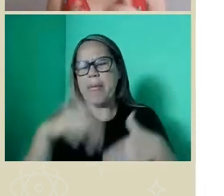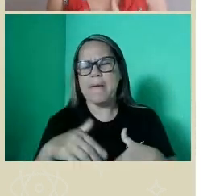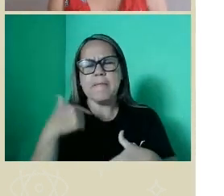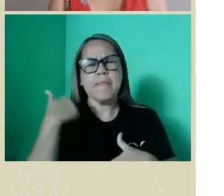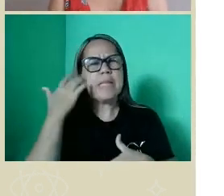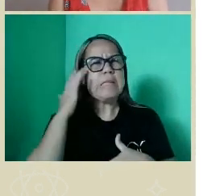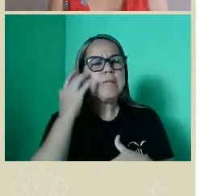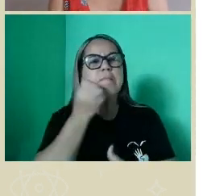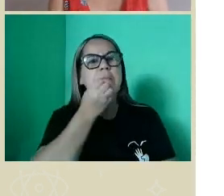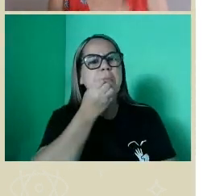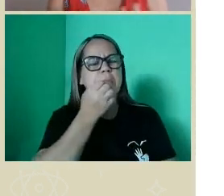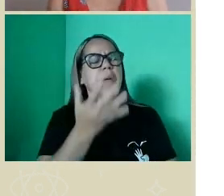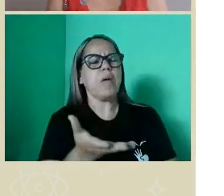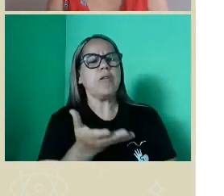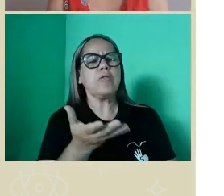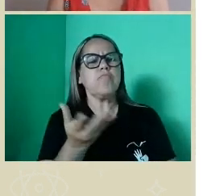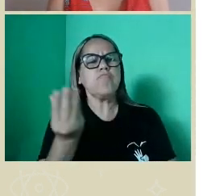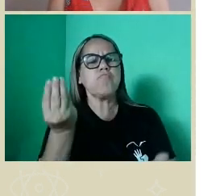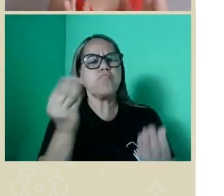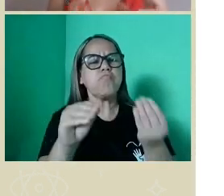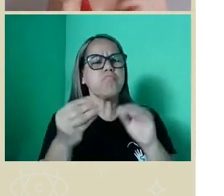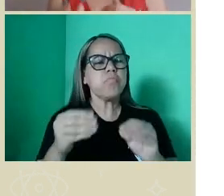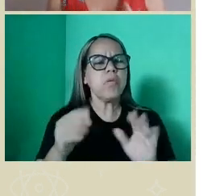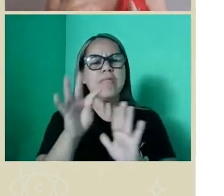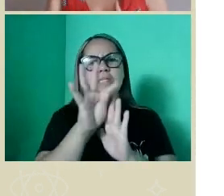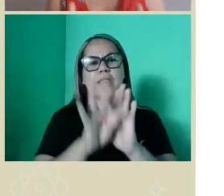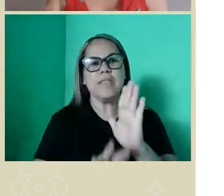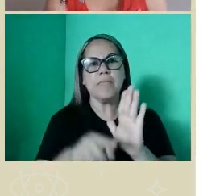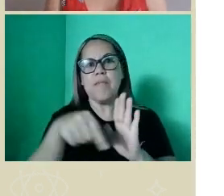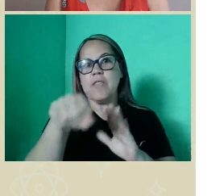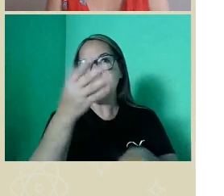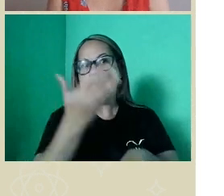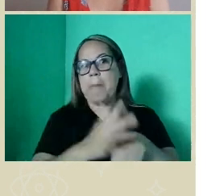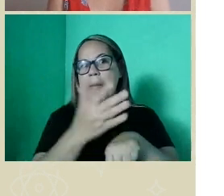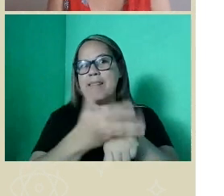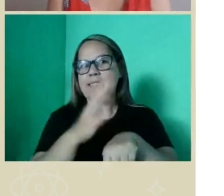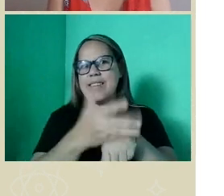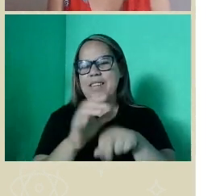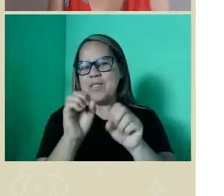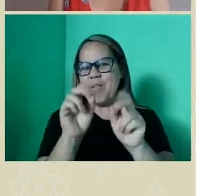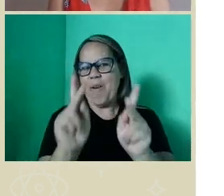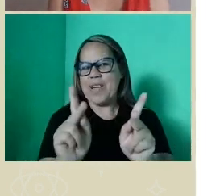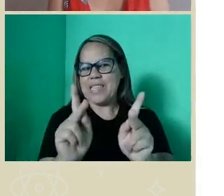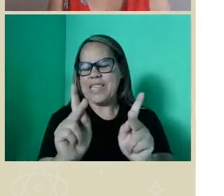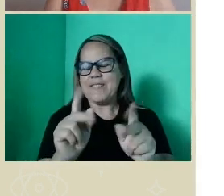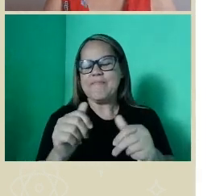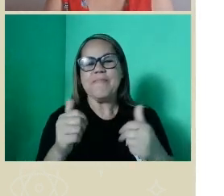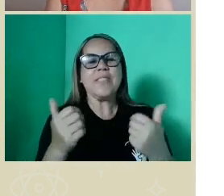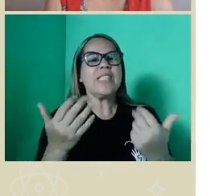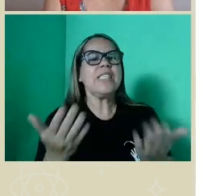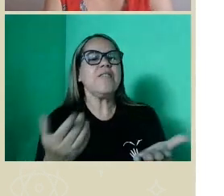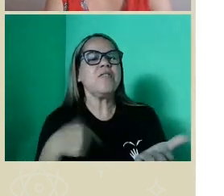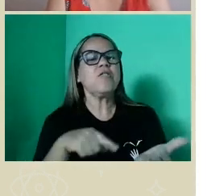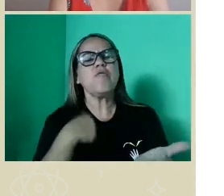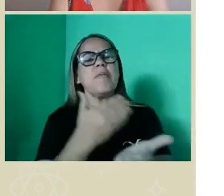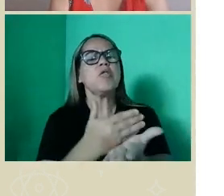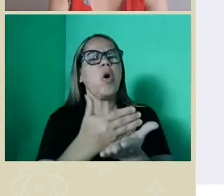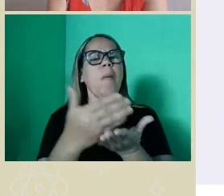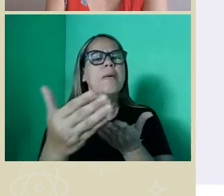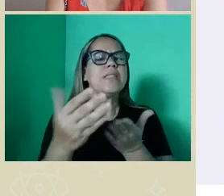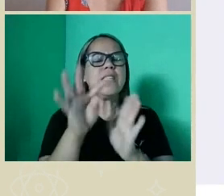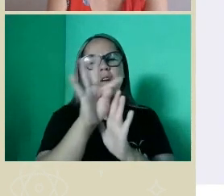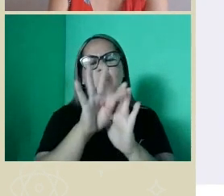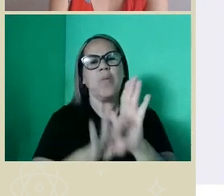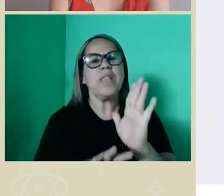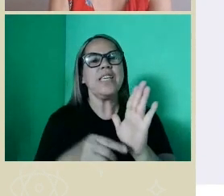desses textos para praticar tá então vamos iniciar com o texto